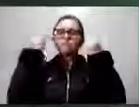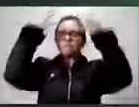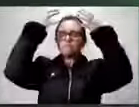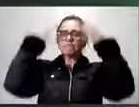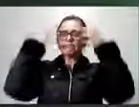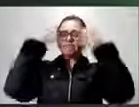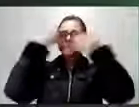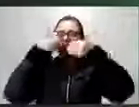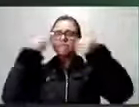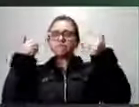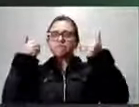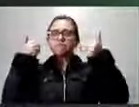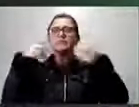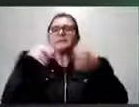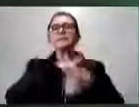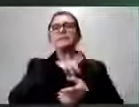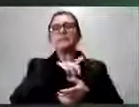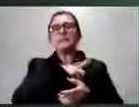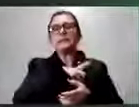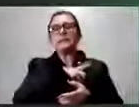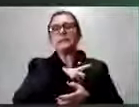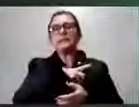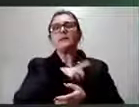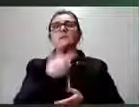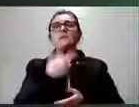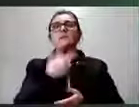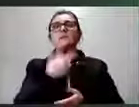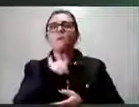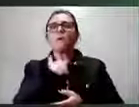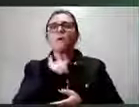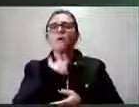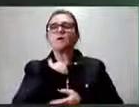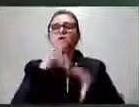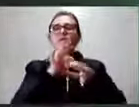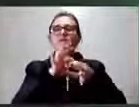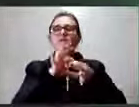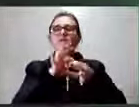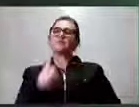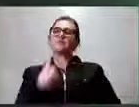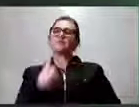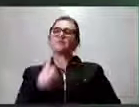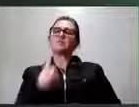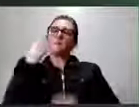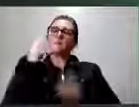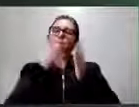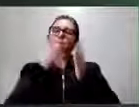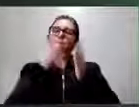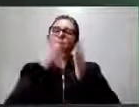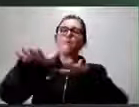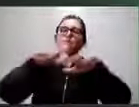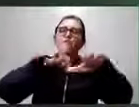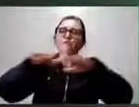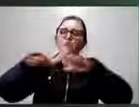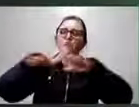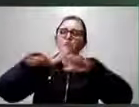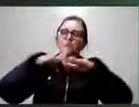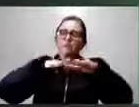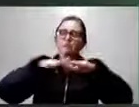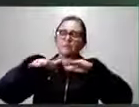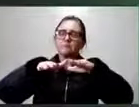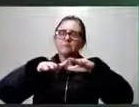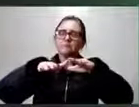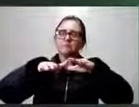as articulações temporomandibulares não podem funcionar de uma forma independente. O movimento que acontece nessa